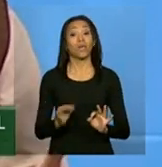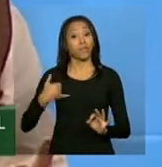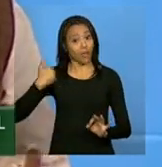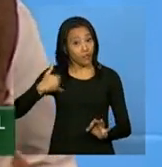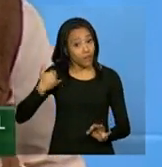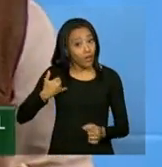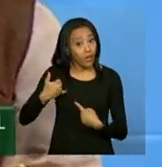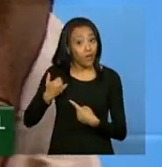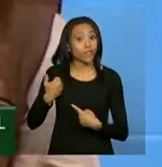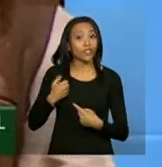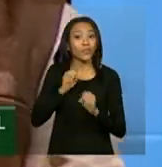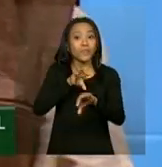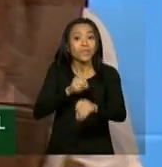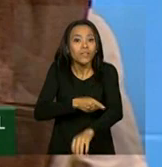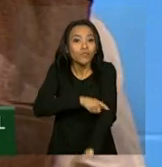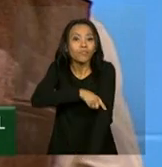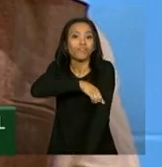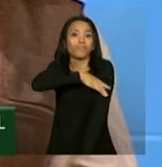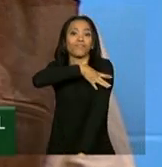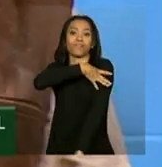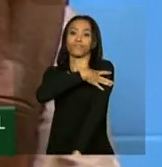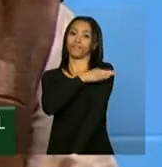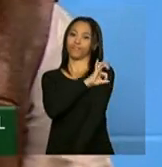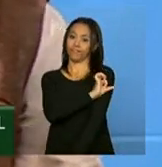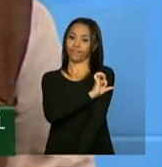de ensino fundamental.